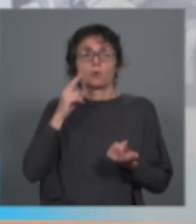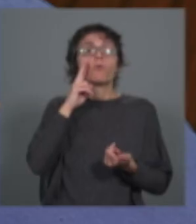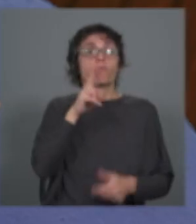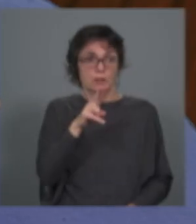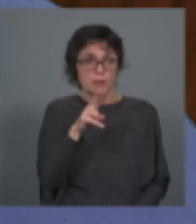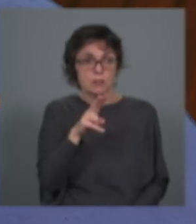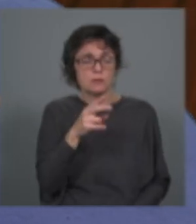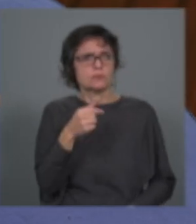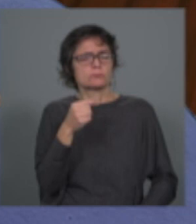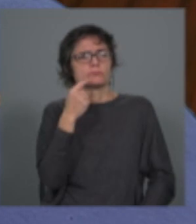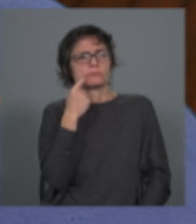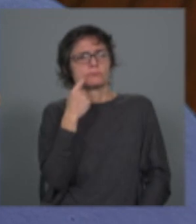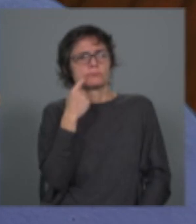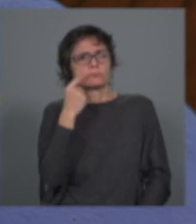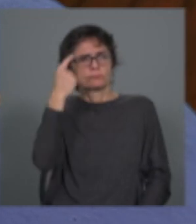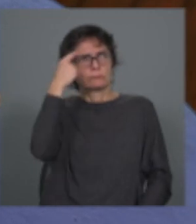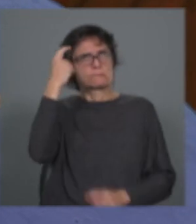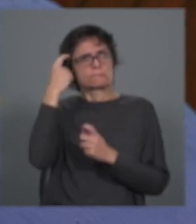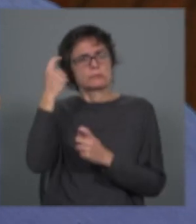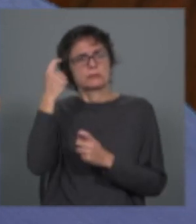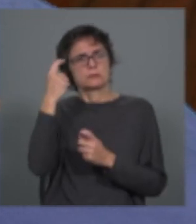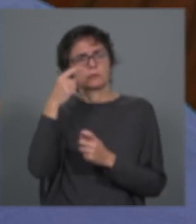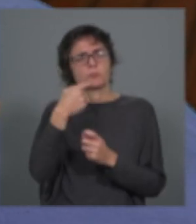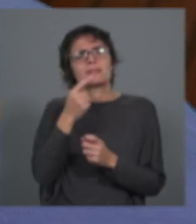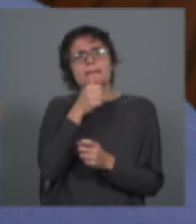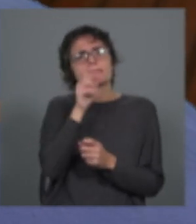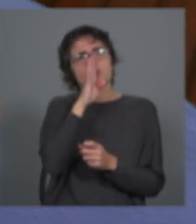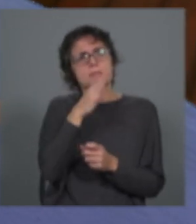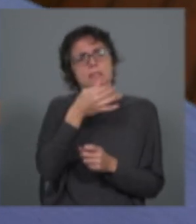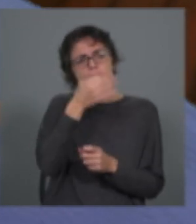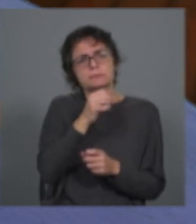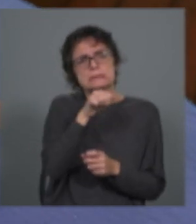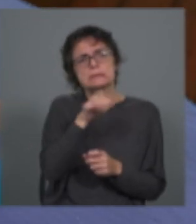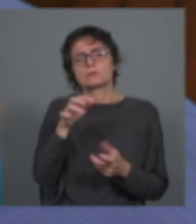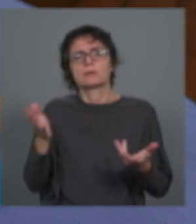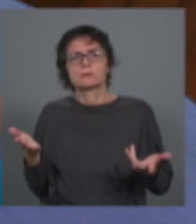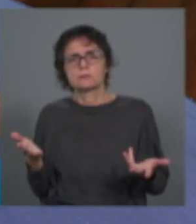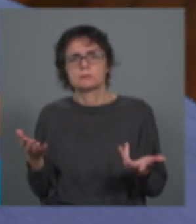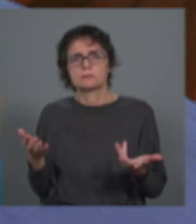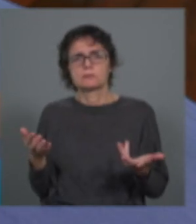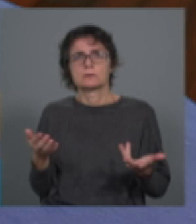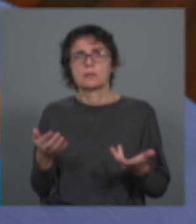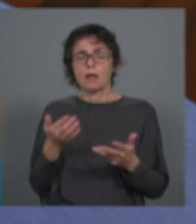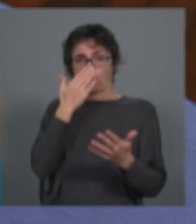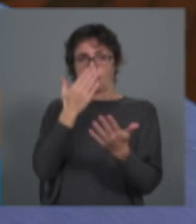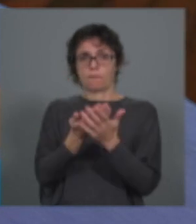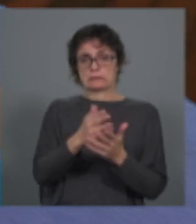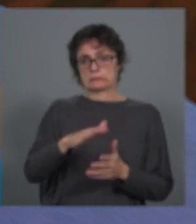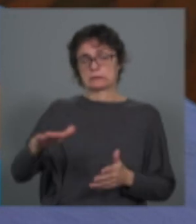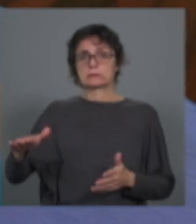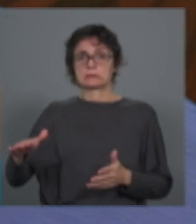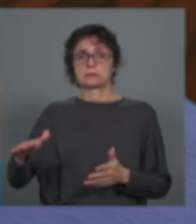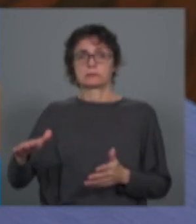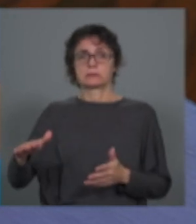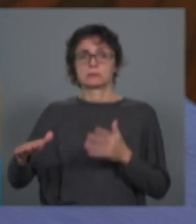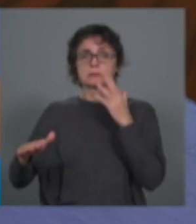sei. Ou então sou muito estúpido. E, portanto, perante a evidência científica, eu não acredito muito bem, então apresento uma